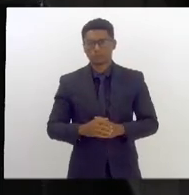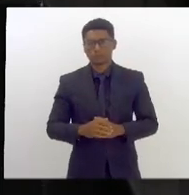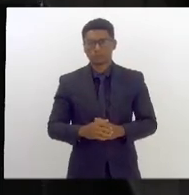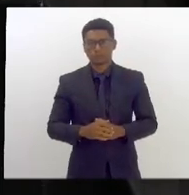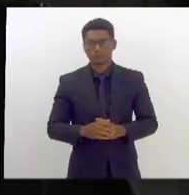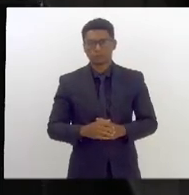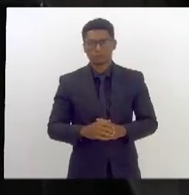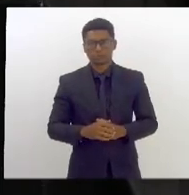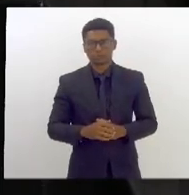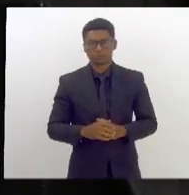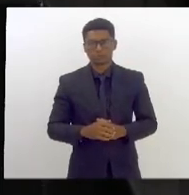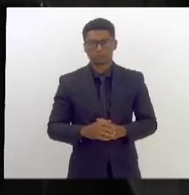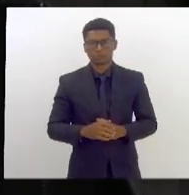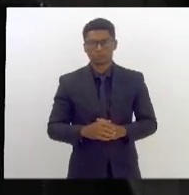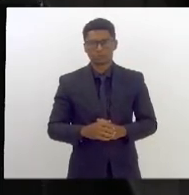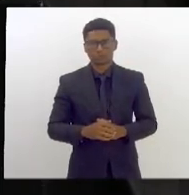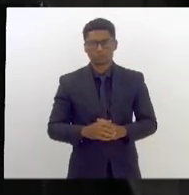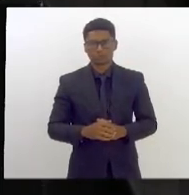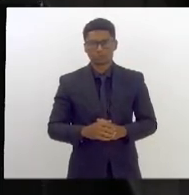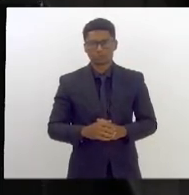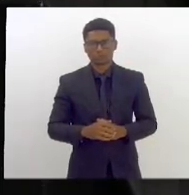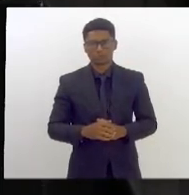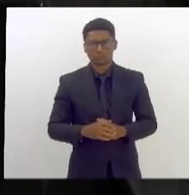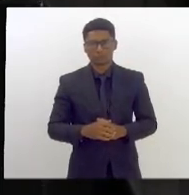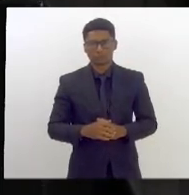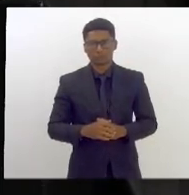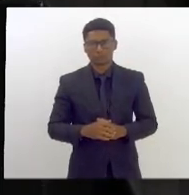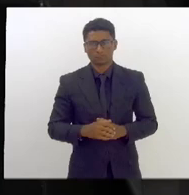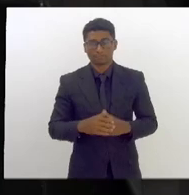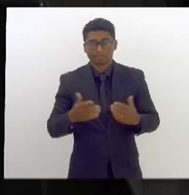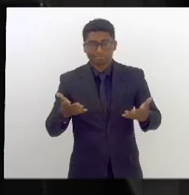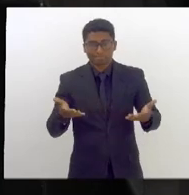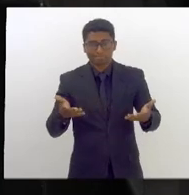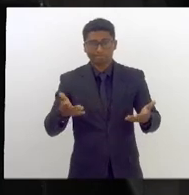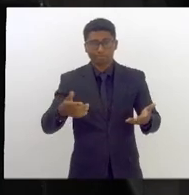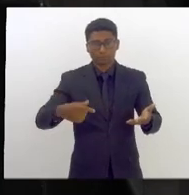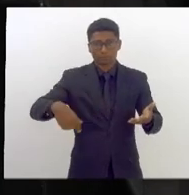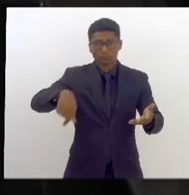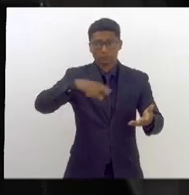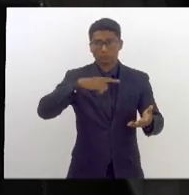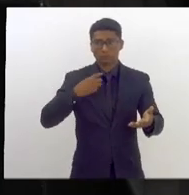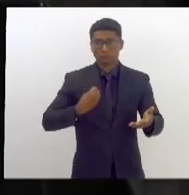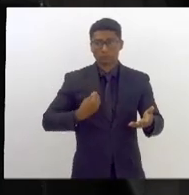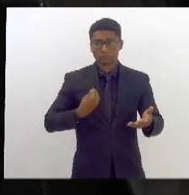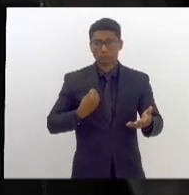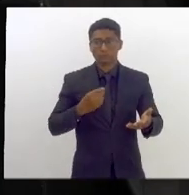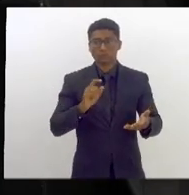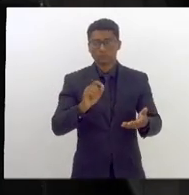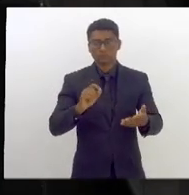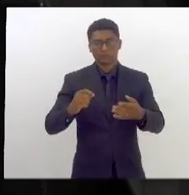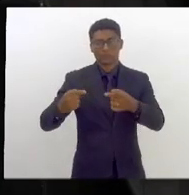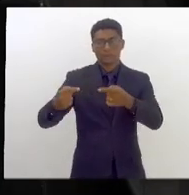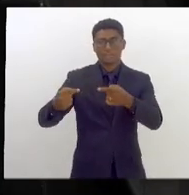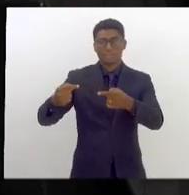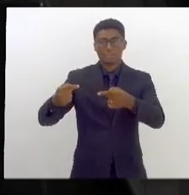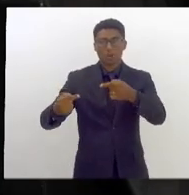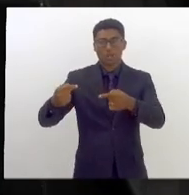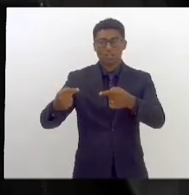porque a gente já vive sob o manto de uma tragédia política